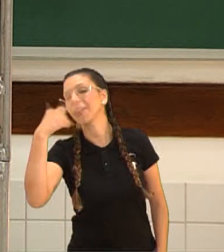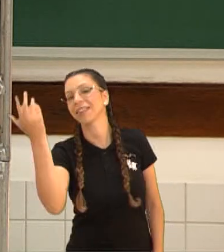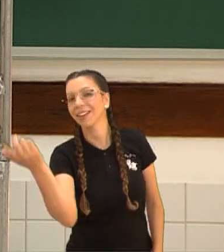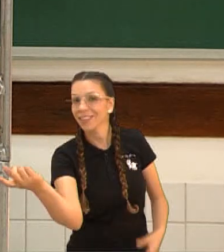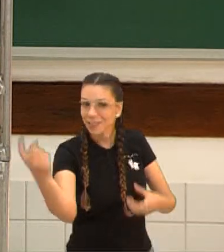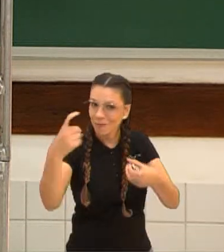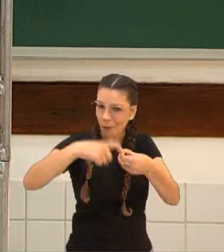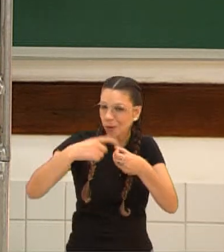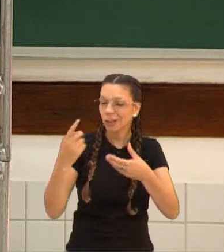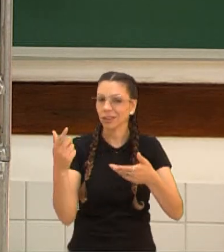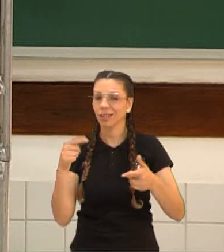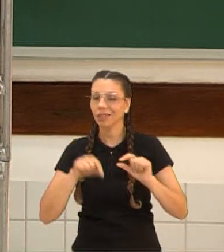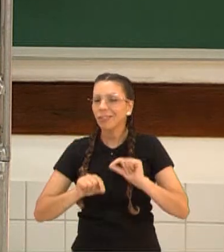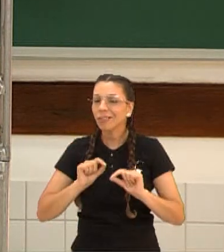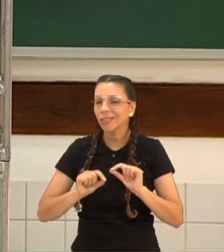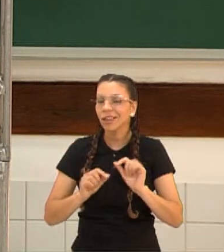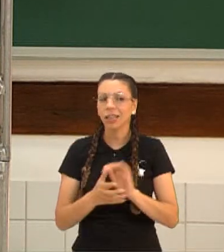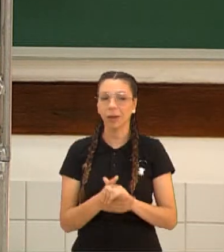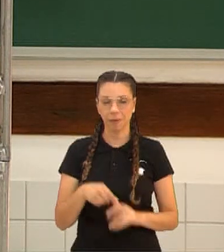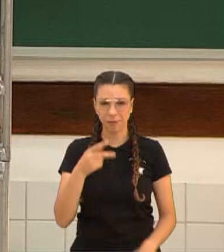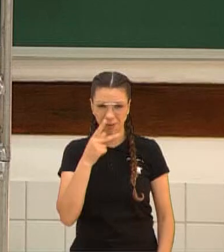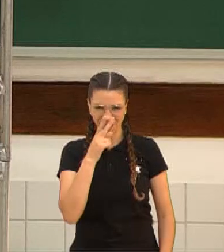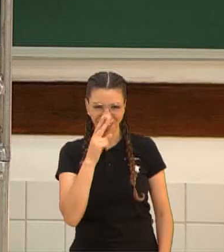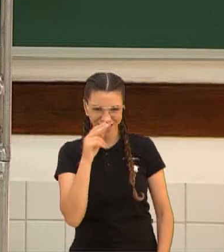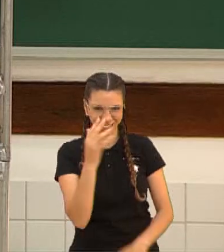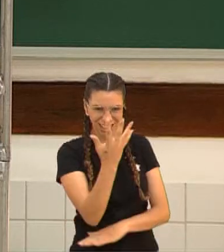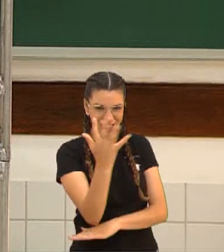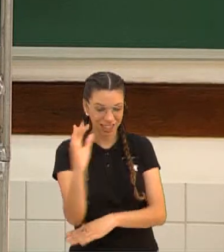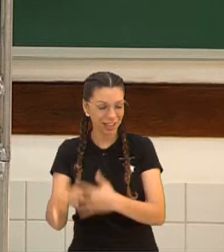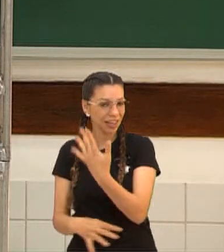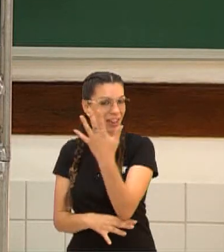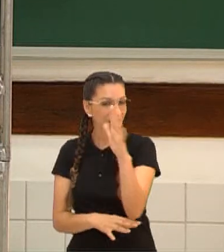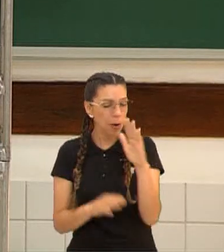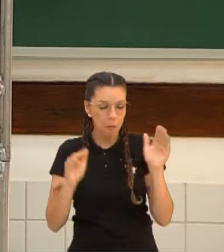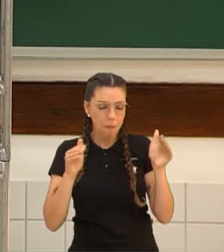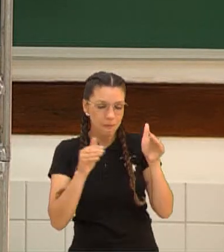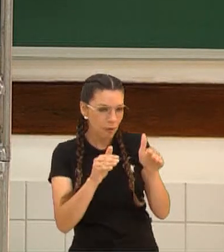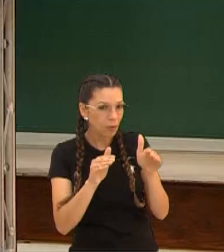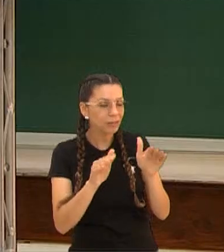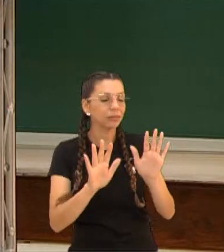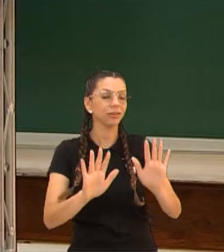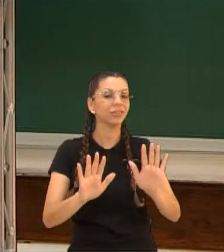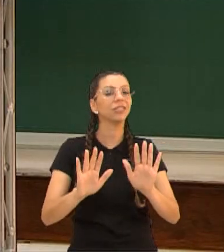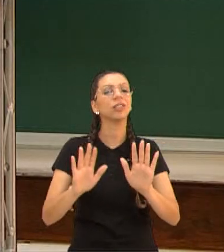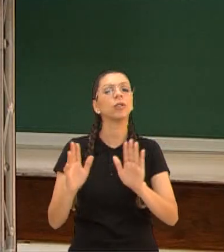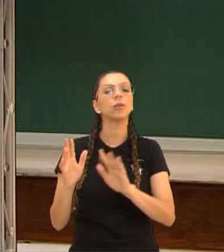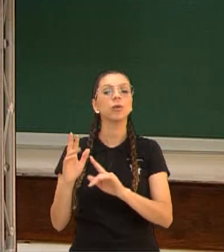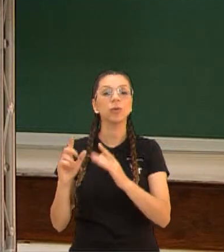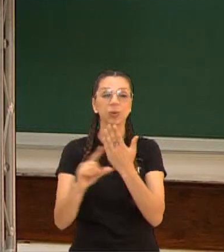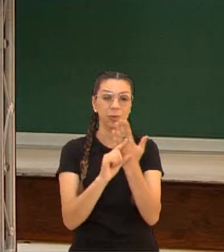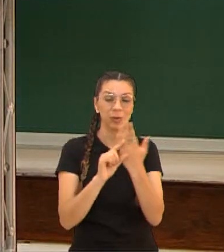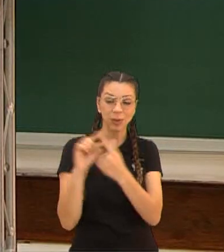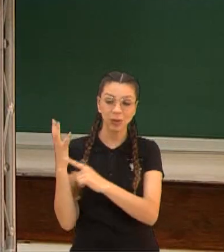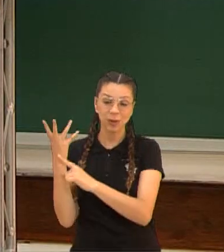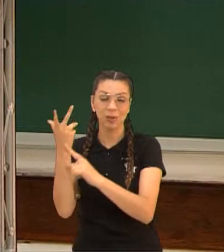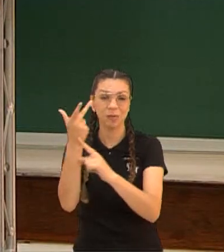De volta aqui, pessoal, você vai achar que é a paisagem, né? Mas o grande foco dos artistas